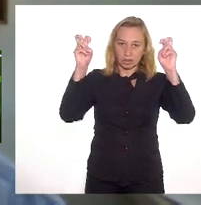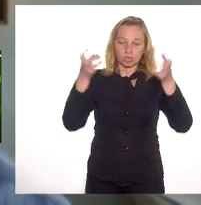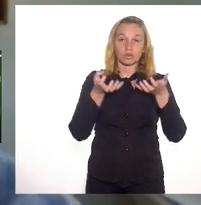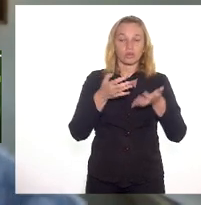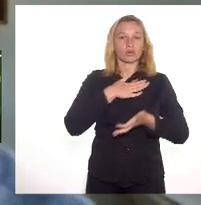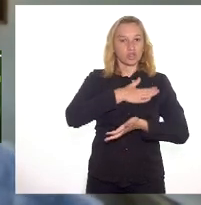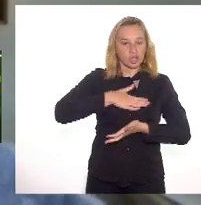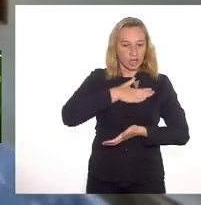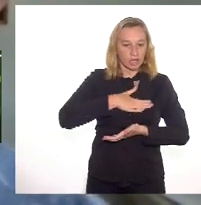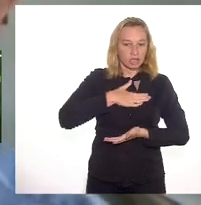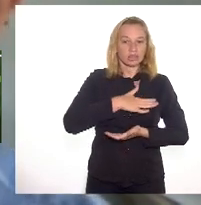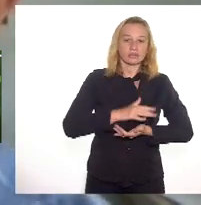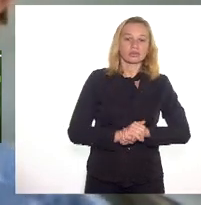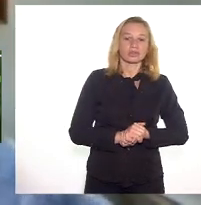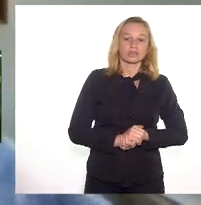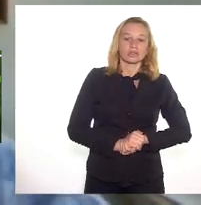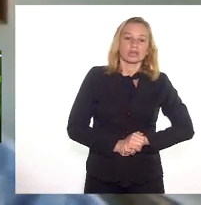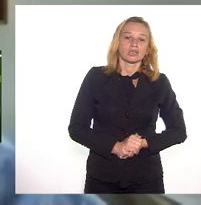fossem abordados